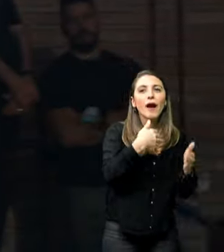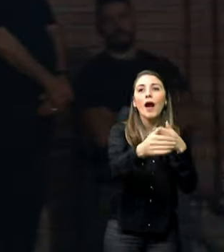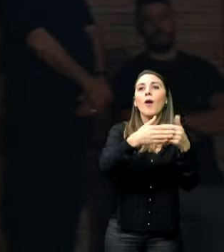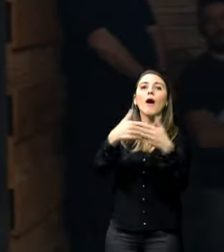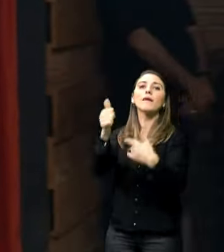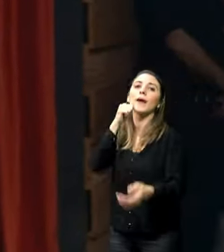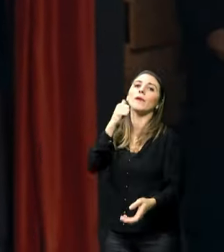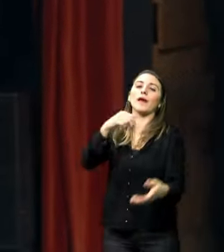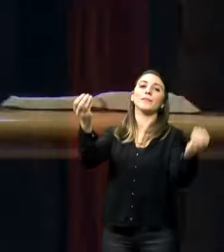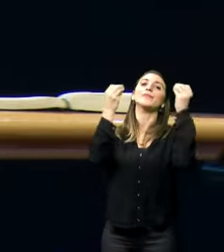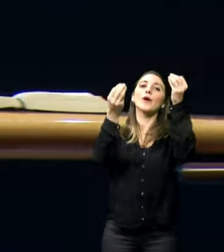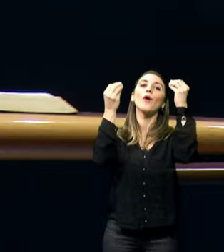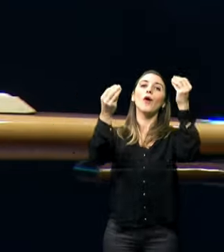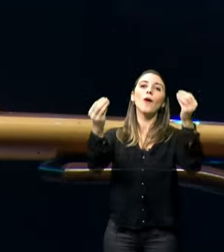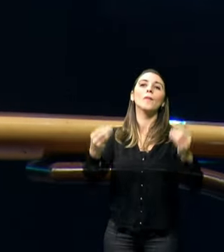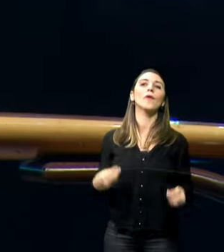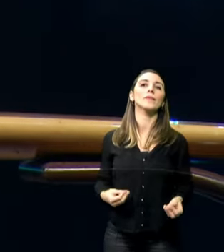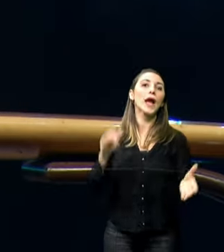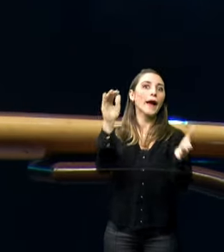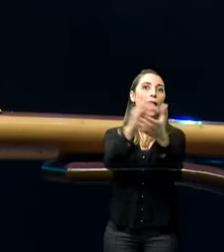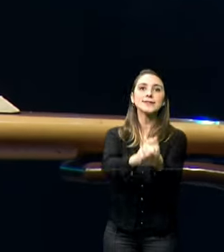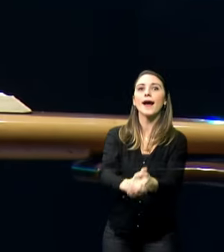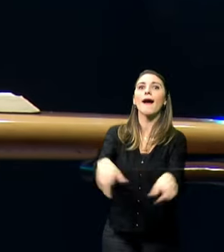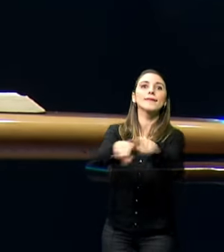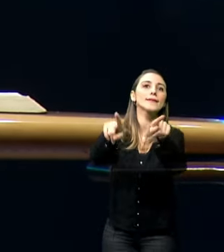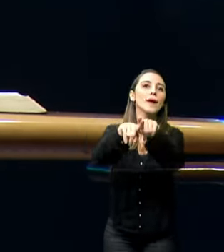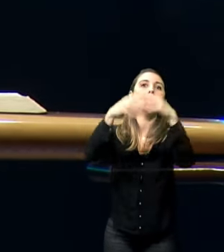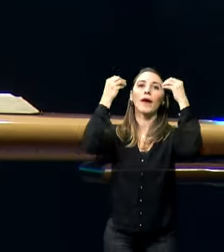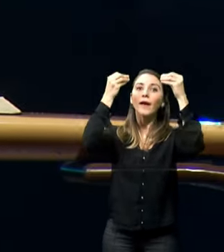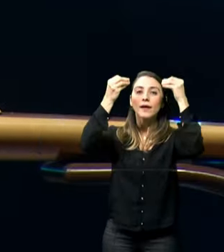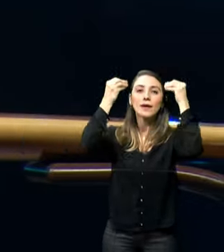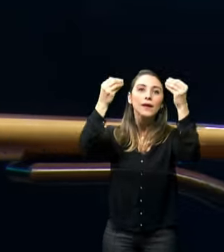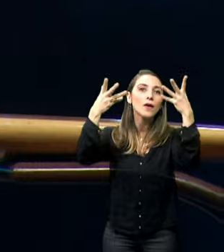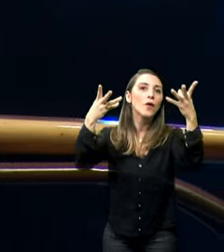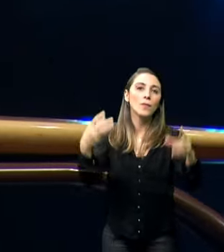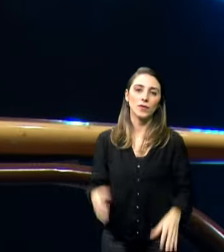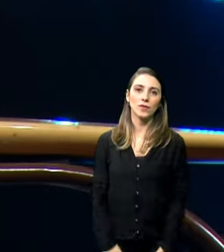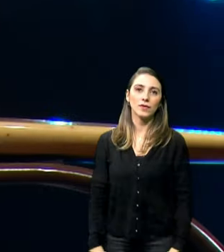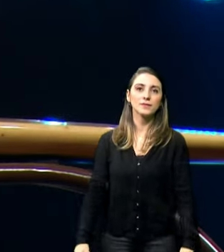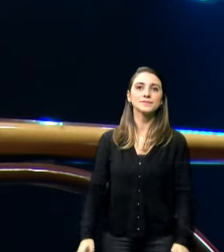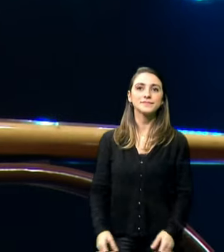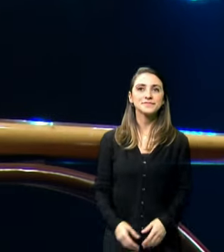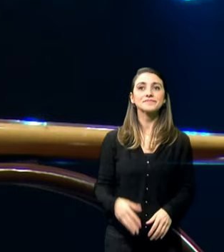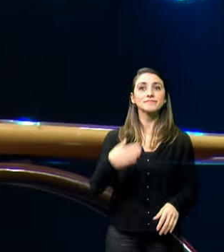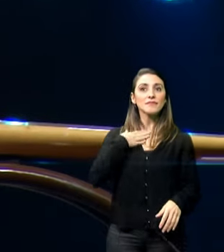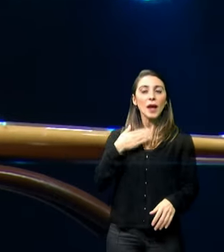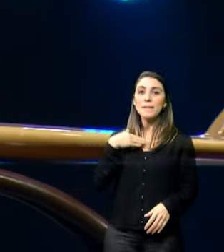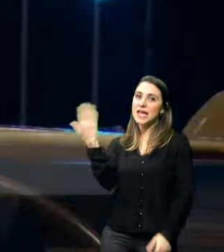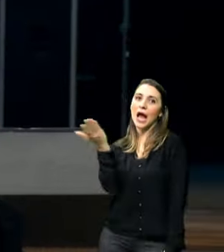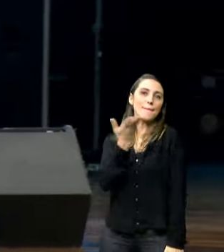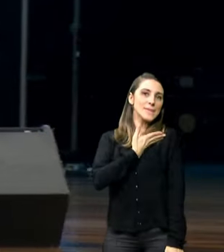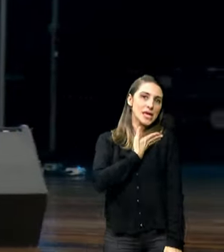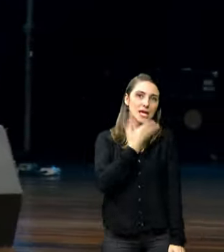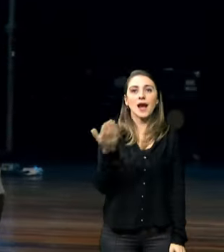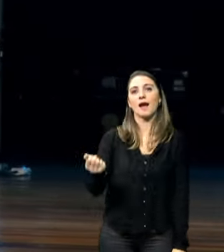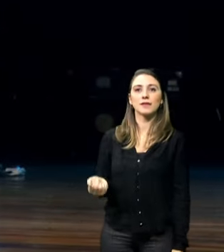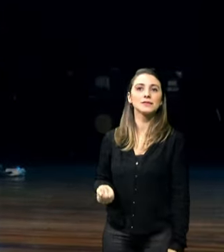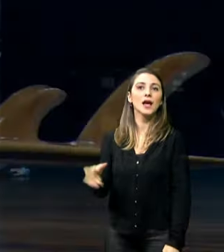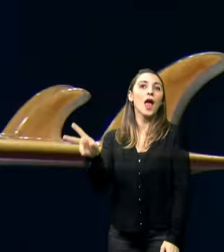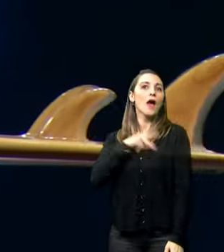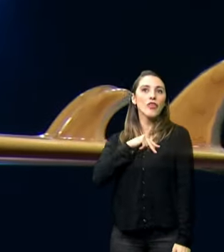Desculpa, meu irmão. Hã? Ela é minha amigona. É amicíssima